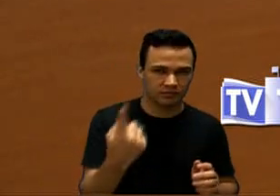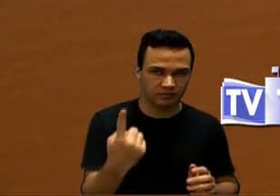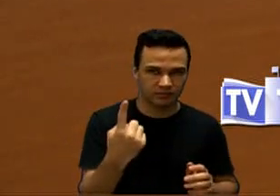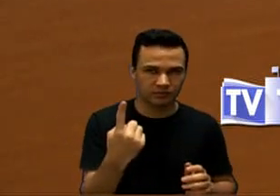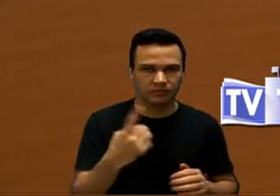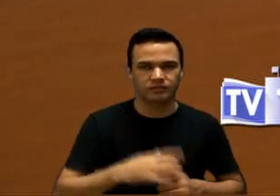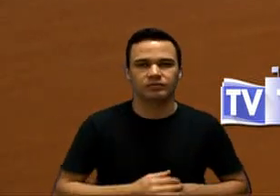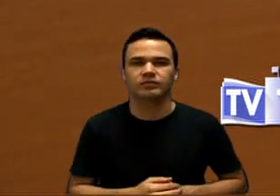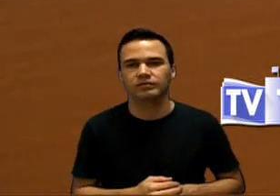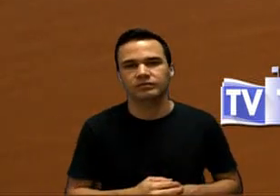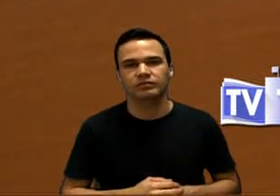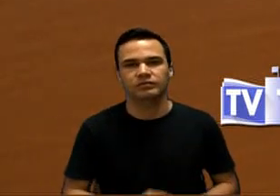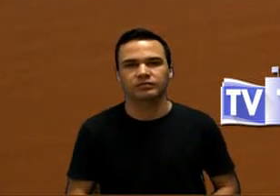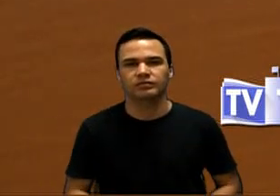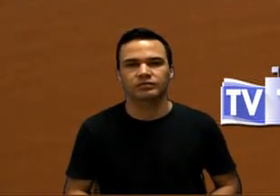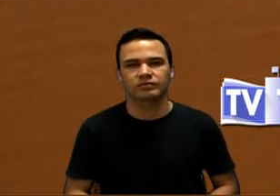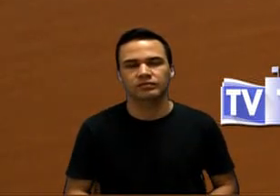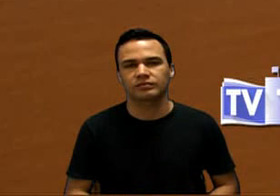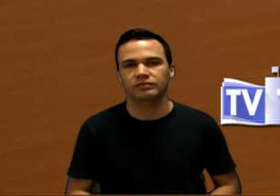351.